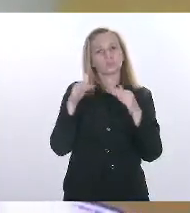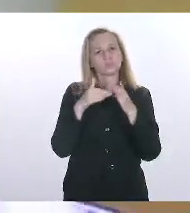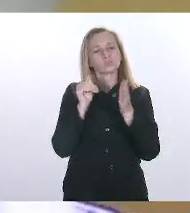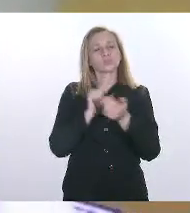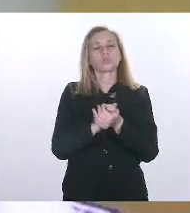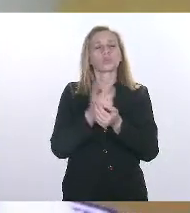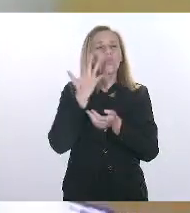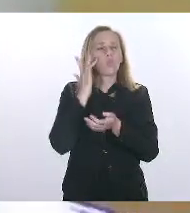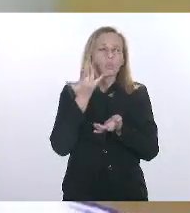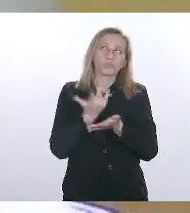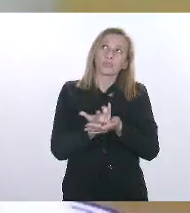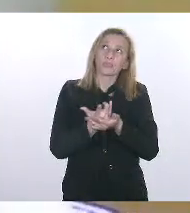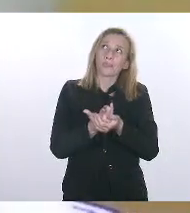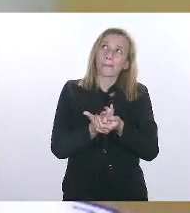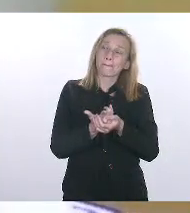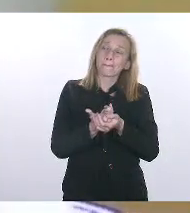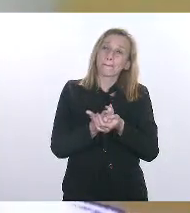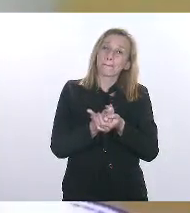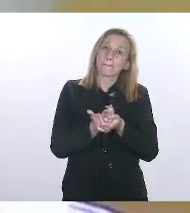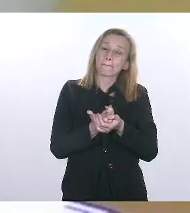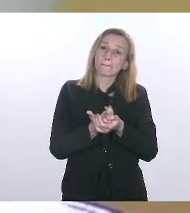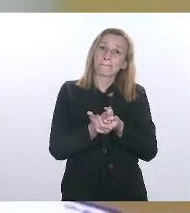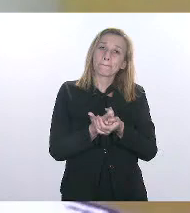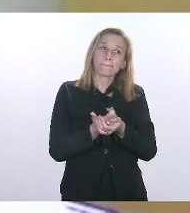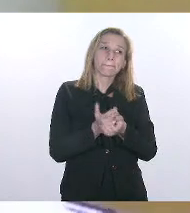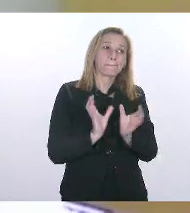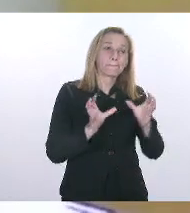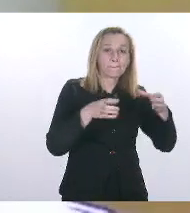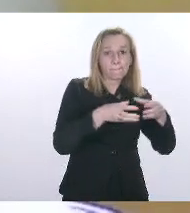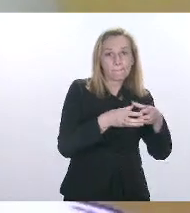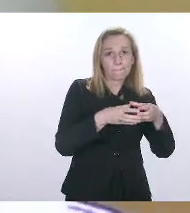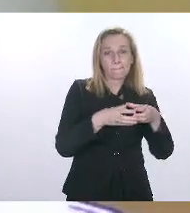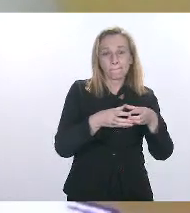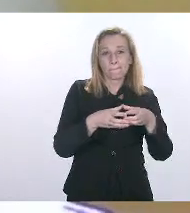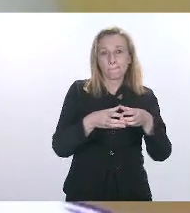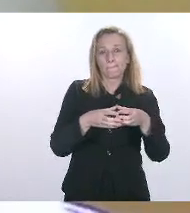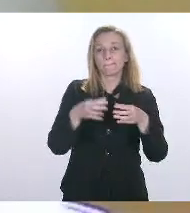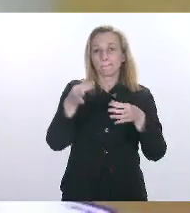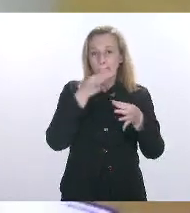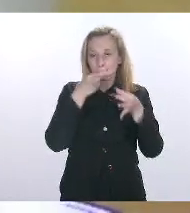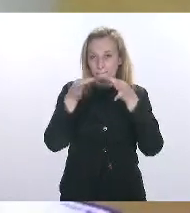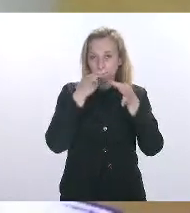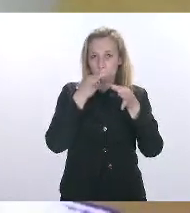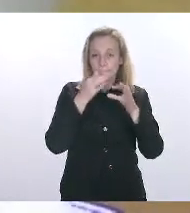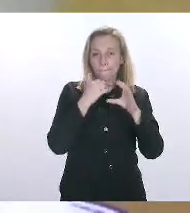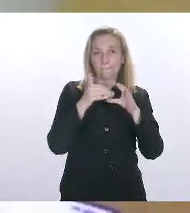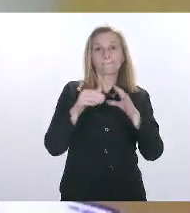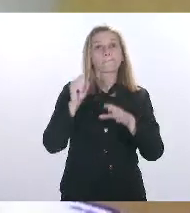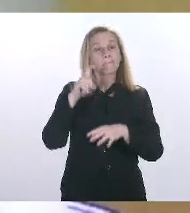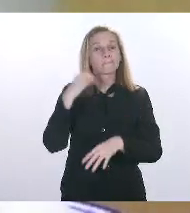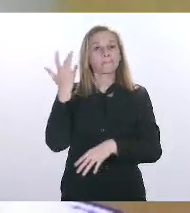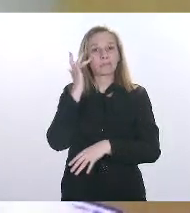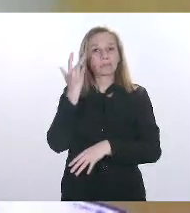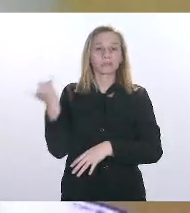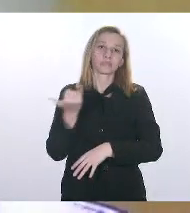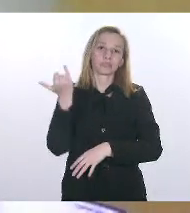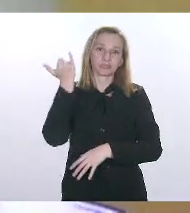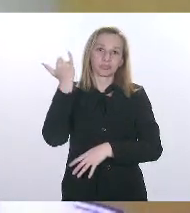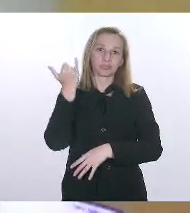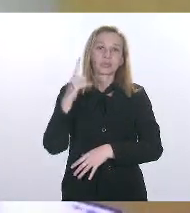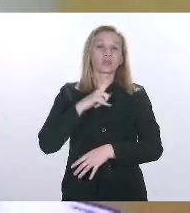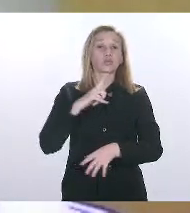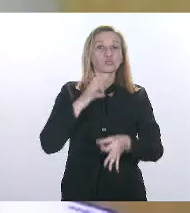eu acho que, assim, para que as comissões emitam seus pareceres, acho que seria muito importante a gente